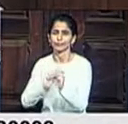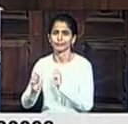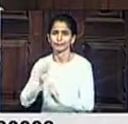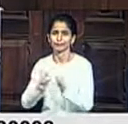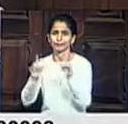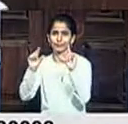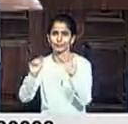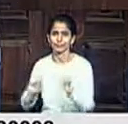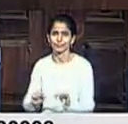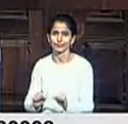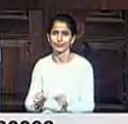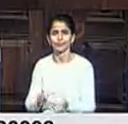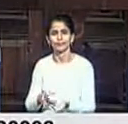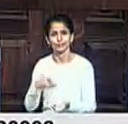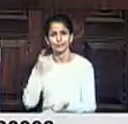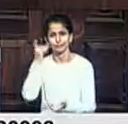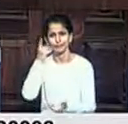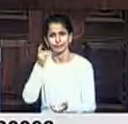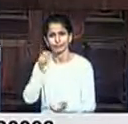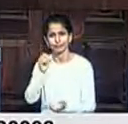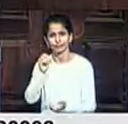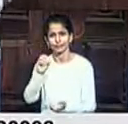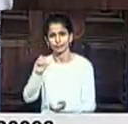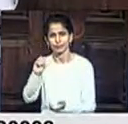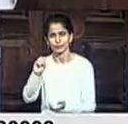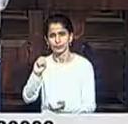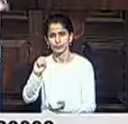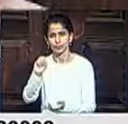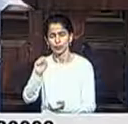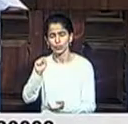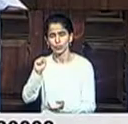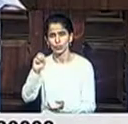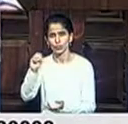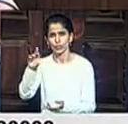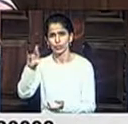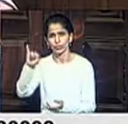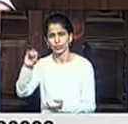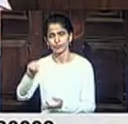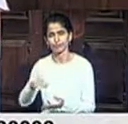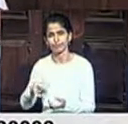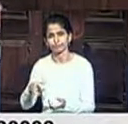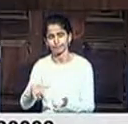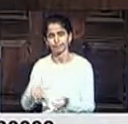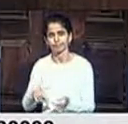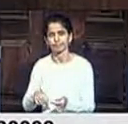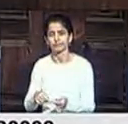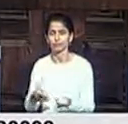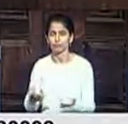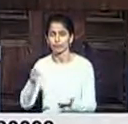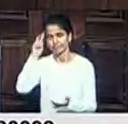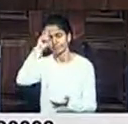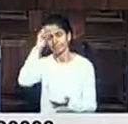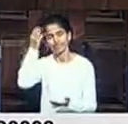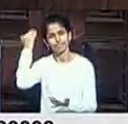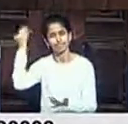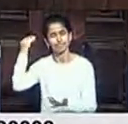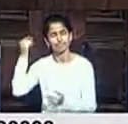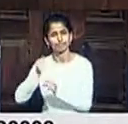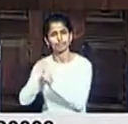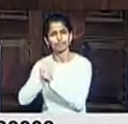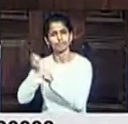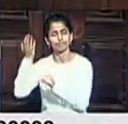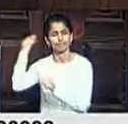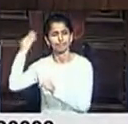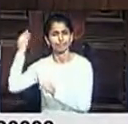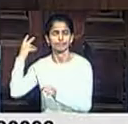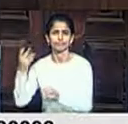o deputado Osório, eu me lembrei de uma história, há muitos e muitos anos atrás, a maioria aqui não era deputada, há muitos